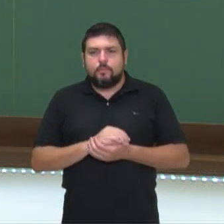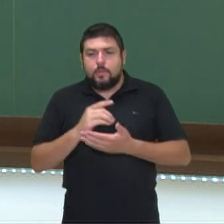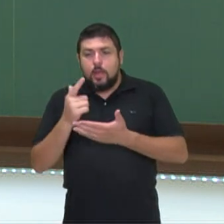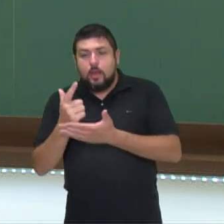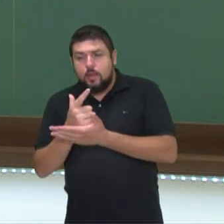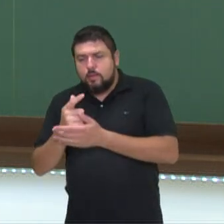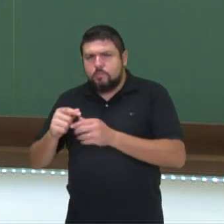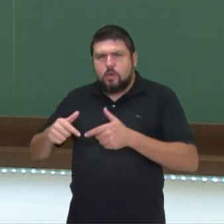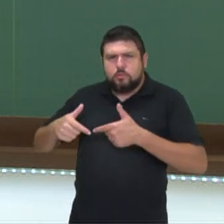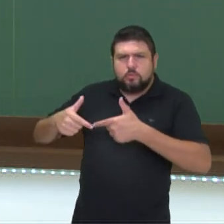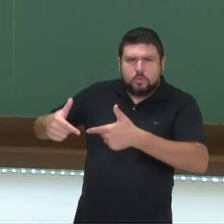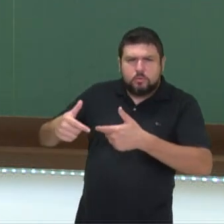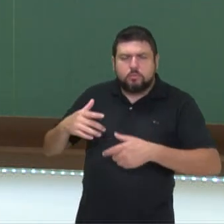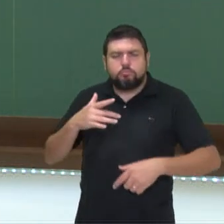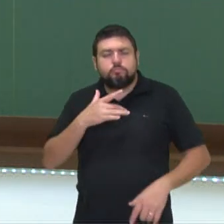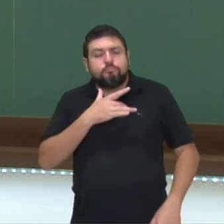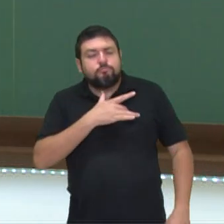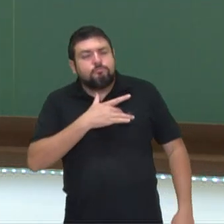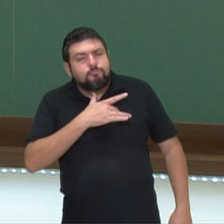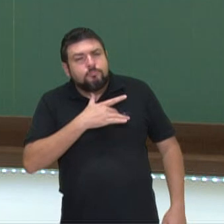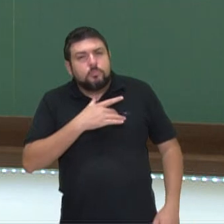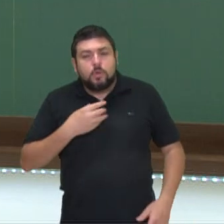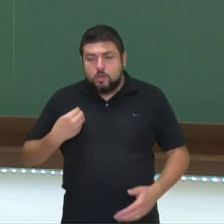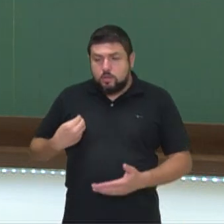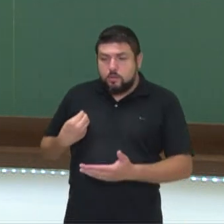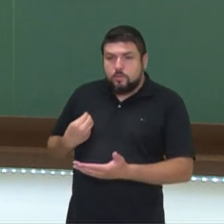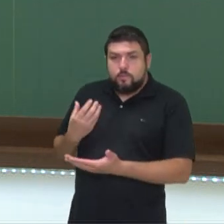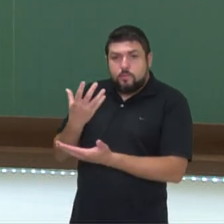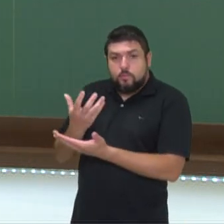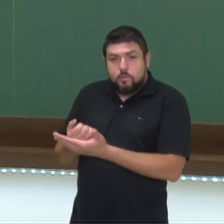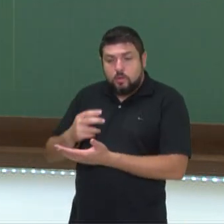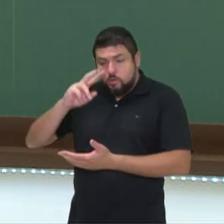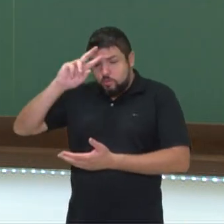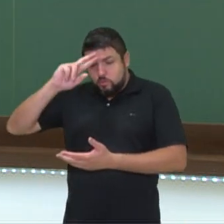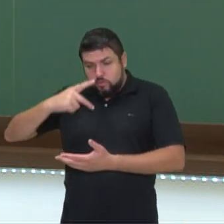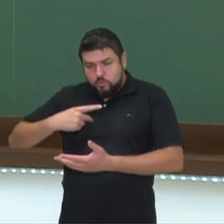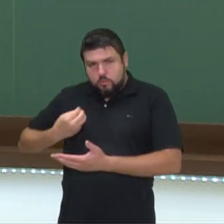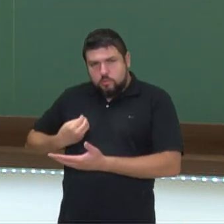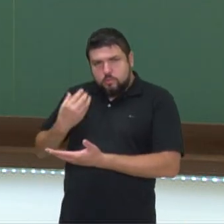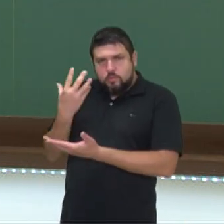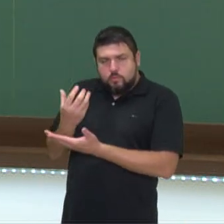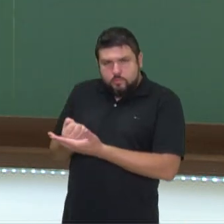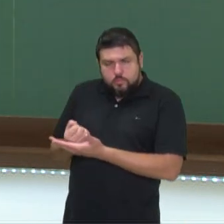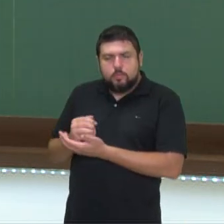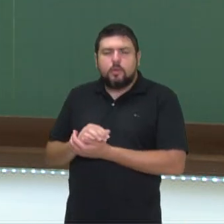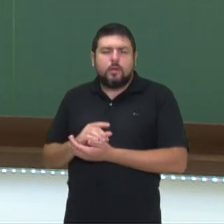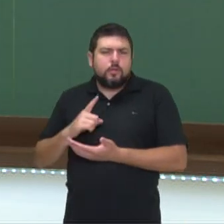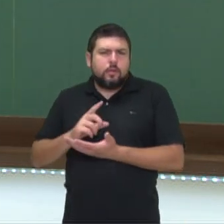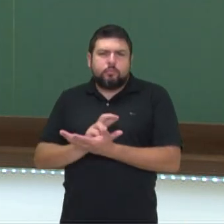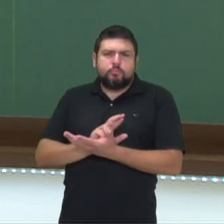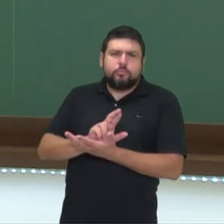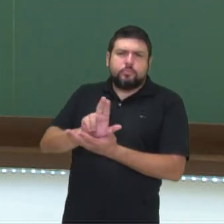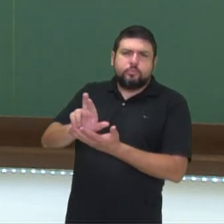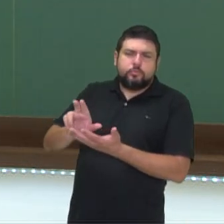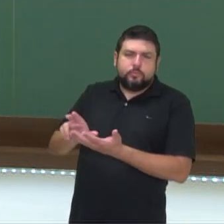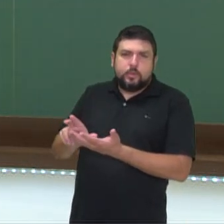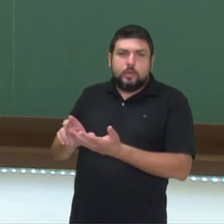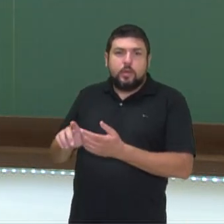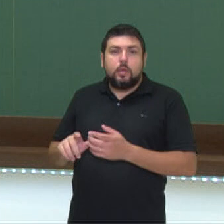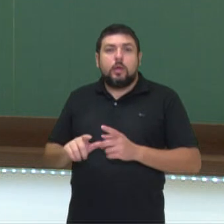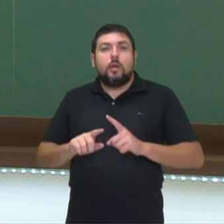de romance, de biografia, autobiografia, uma infinidade de seções, nós podemos